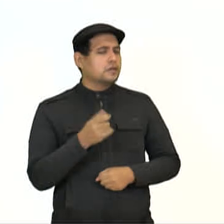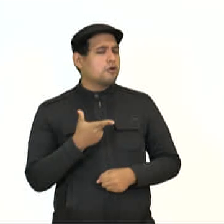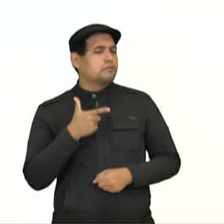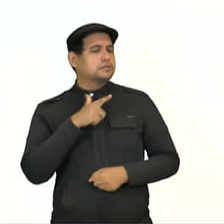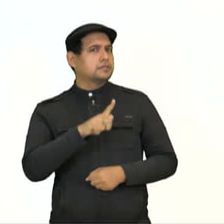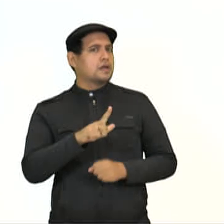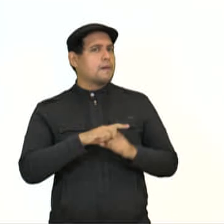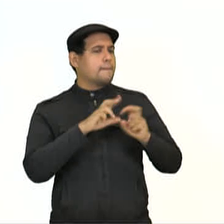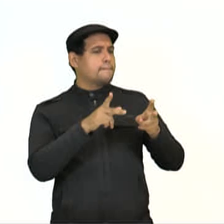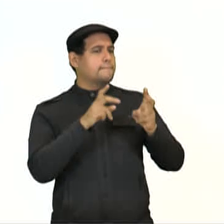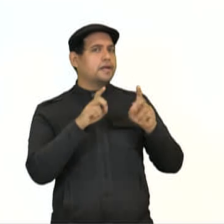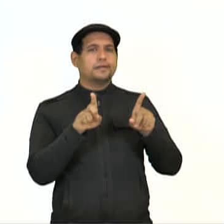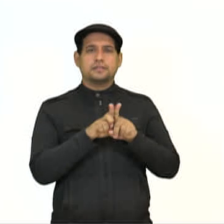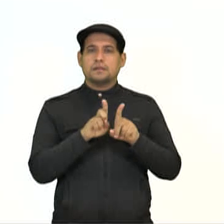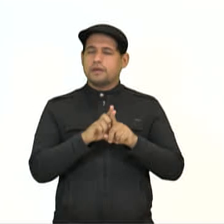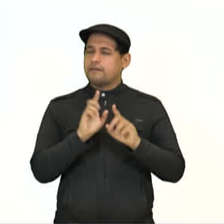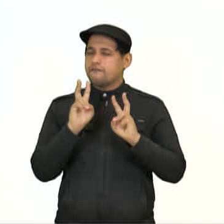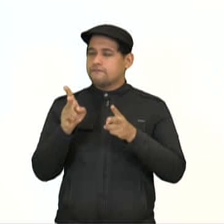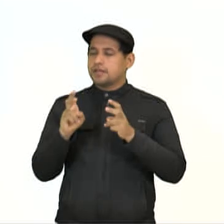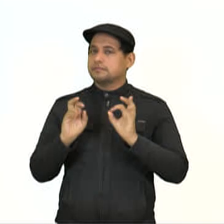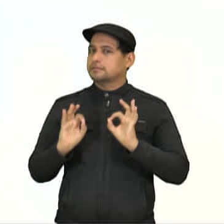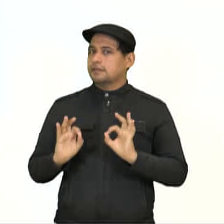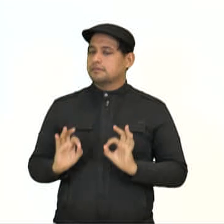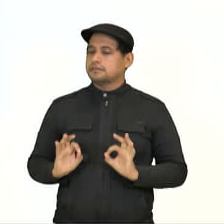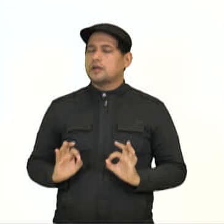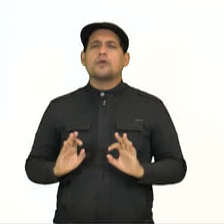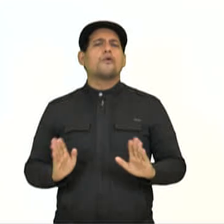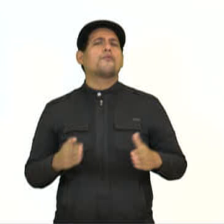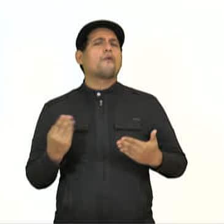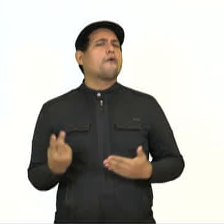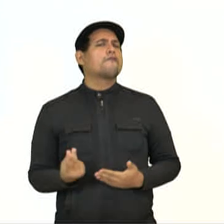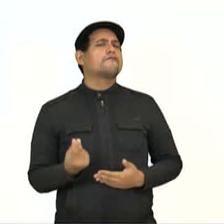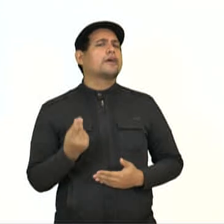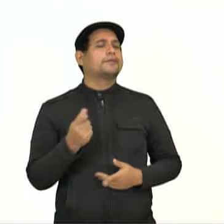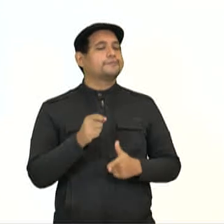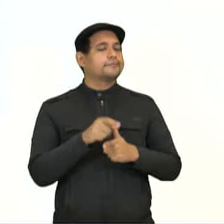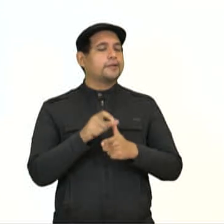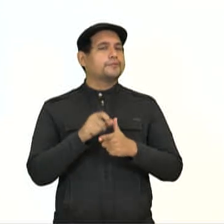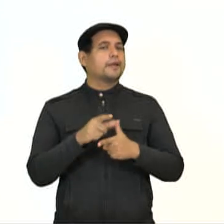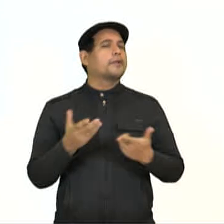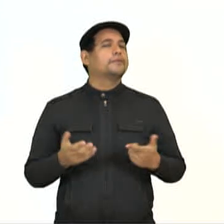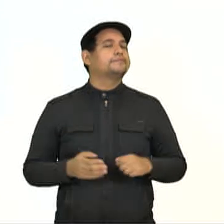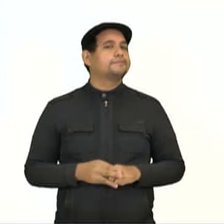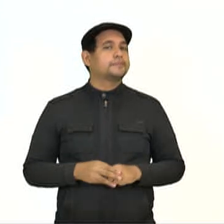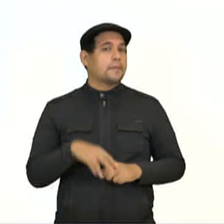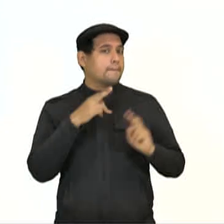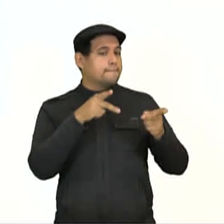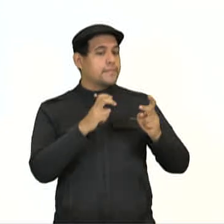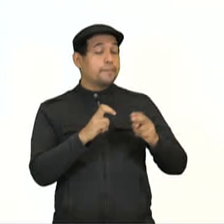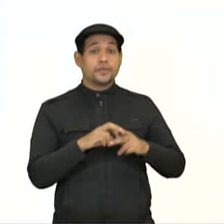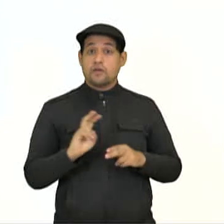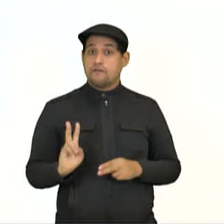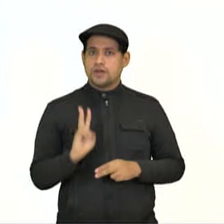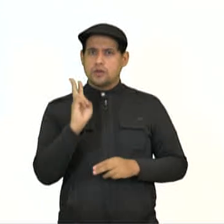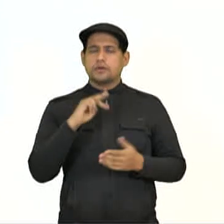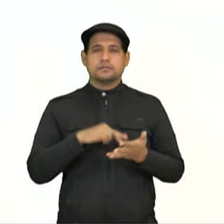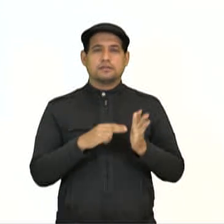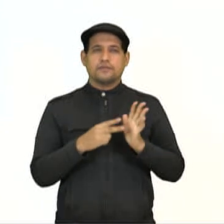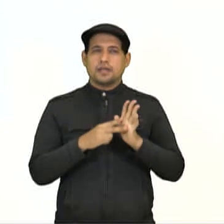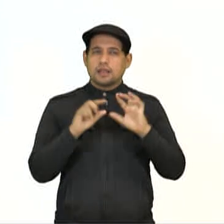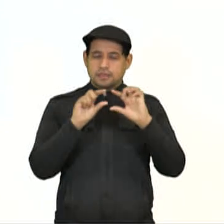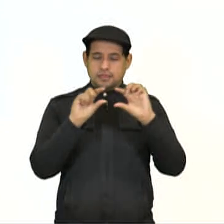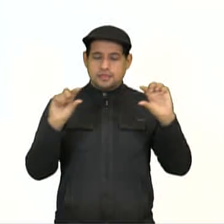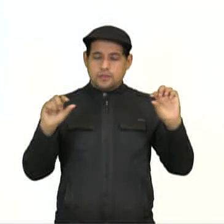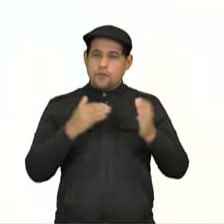conseguiu, confere aí, vê se está certinho. Qual é o valor do aluguel? Observem, o valor estava bem aqui